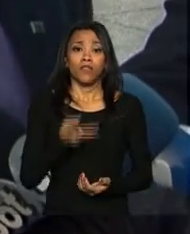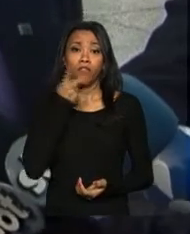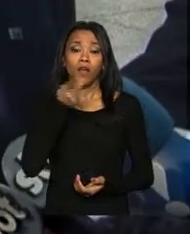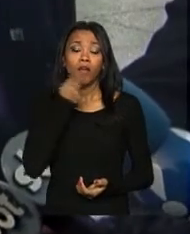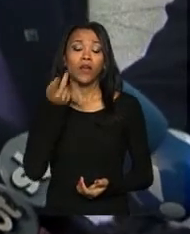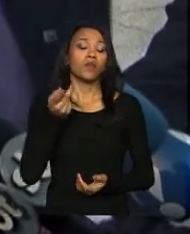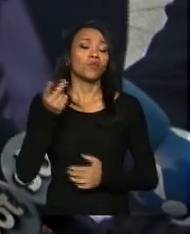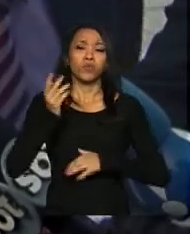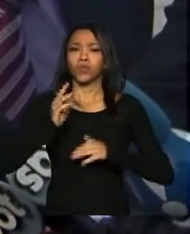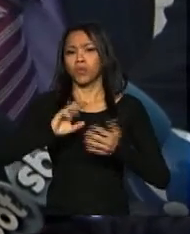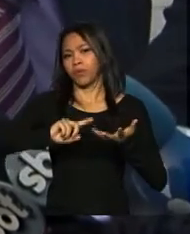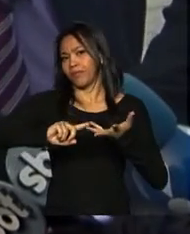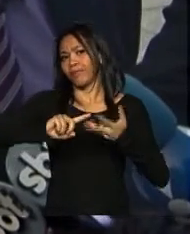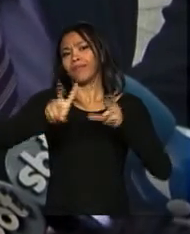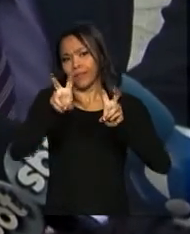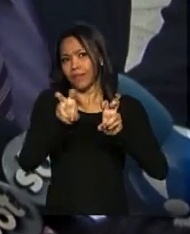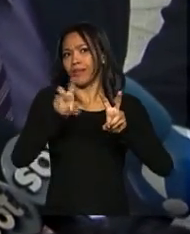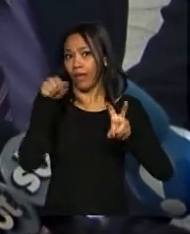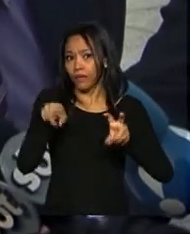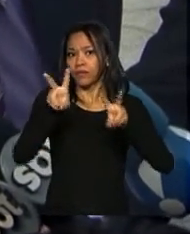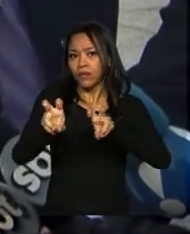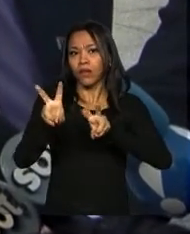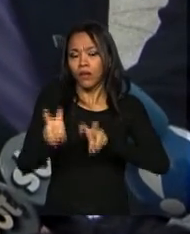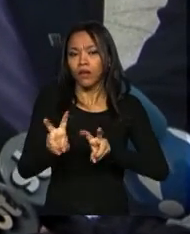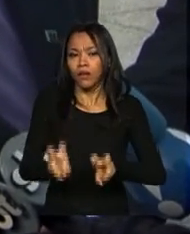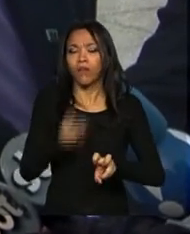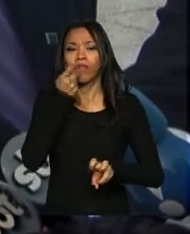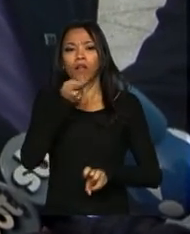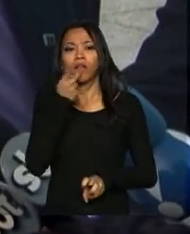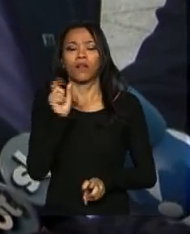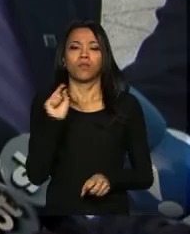falamos sobre tudo, eu ia chegar lá.